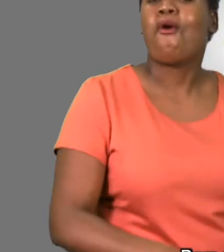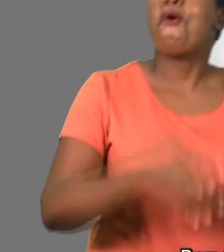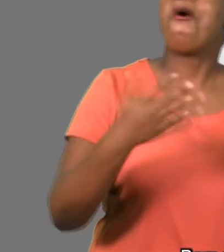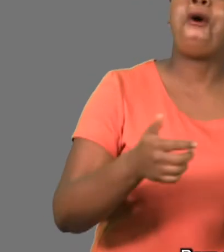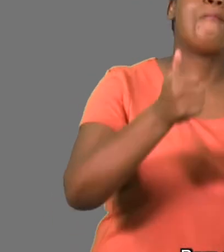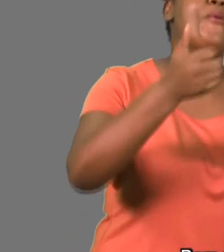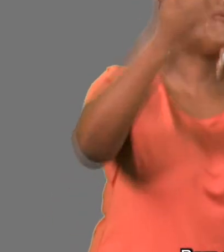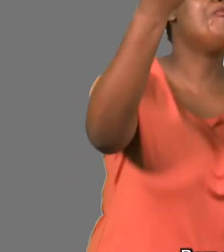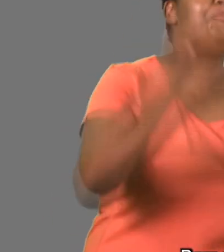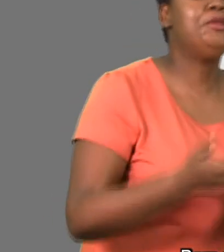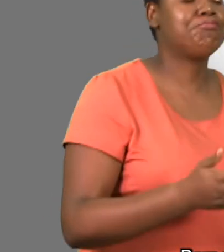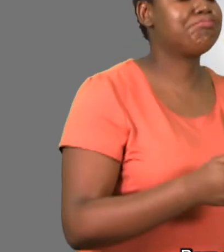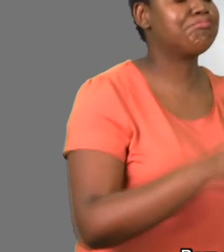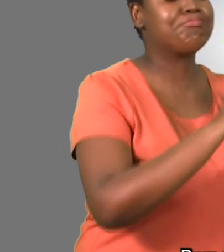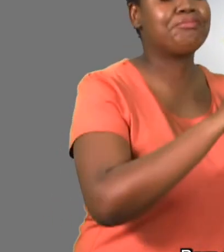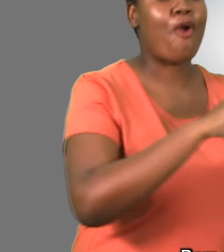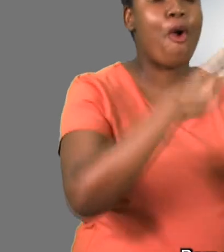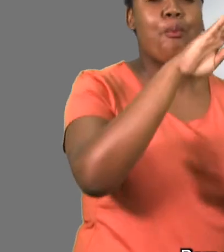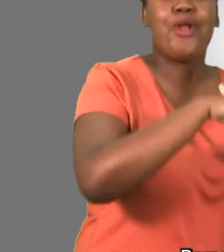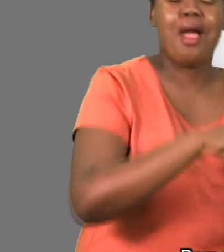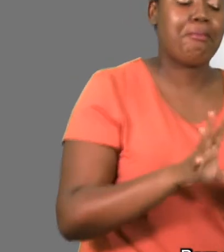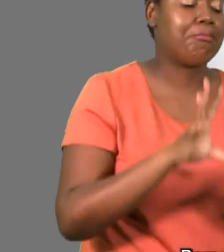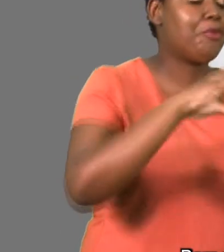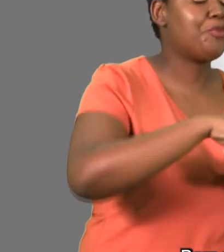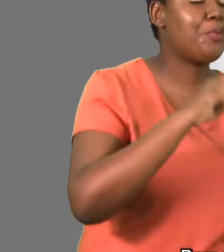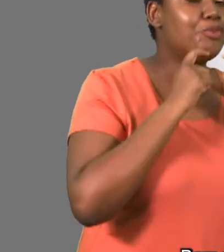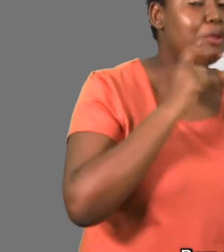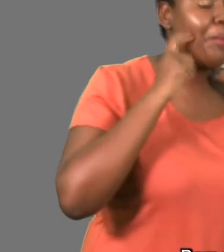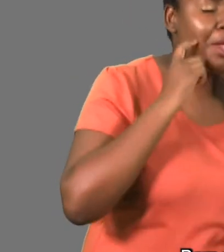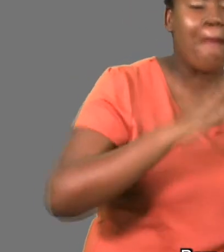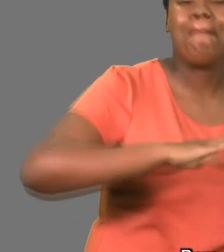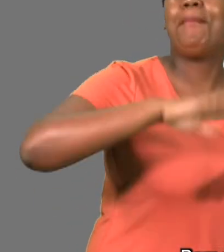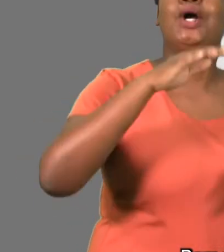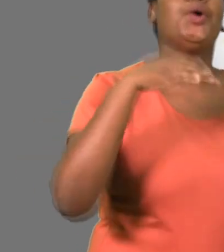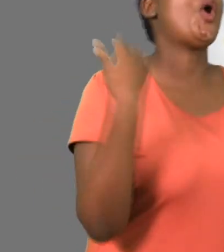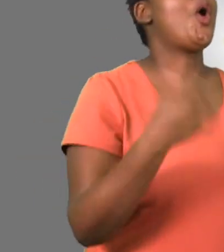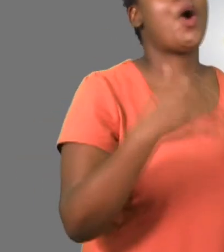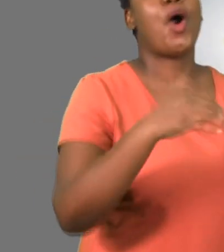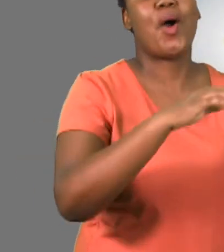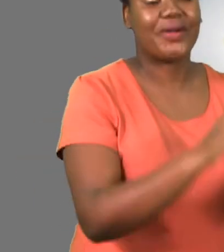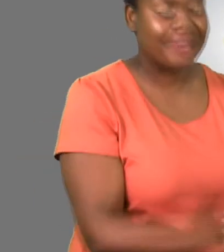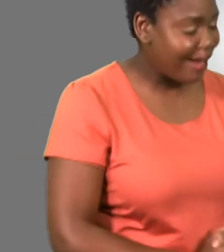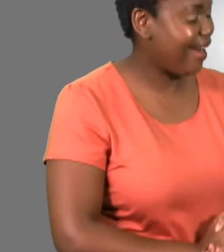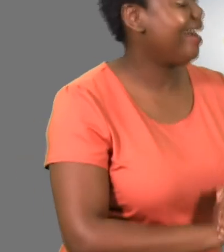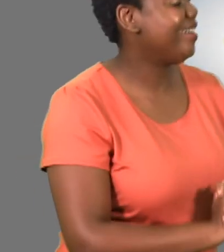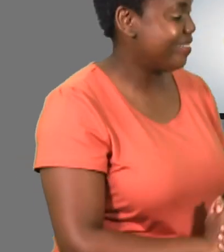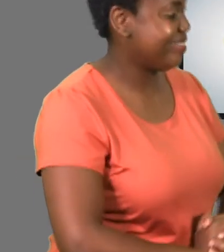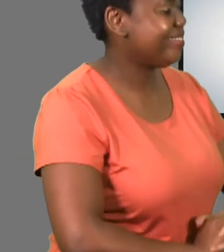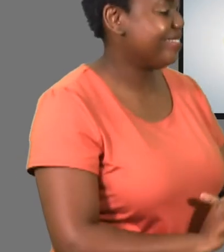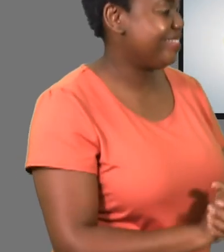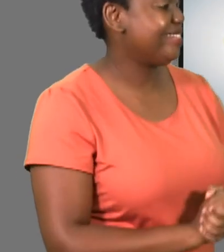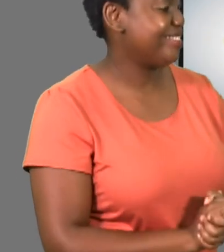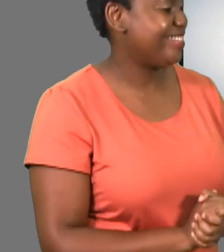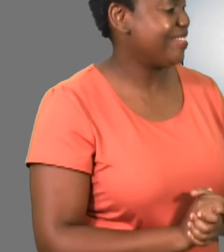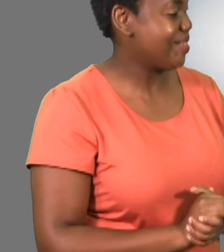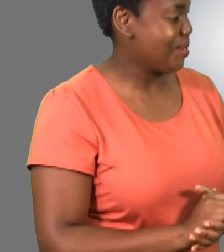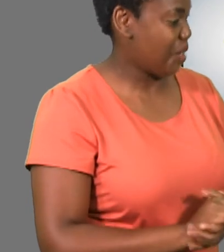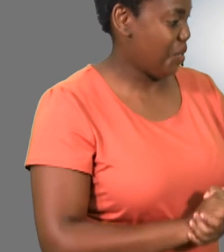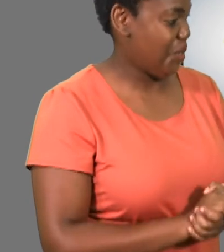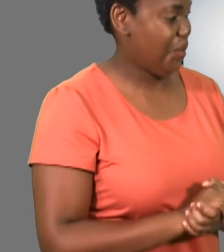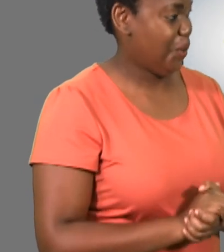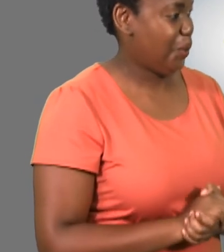Bem-vindo ao segundo bloco do programa mais inclusivo do país. Conheça neste bloco